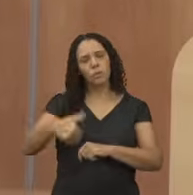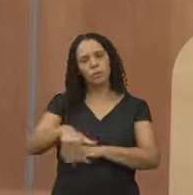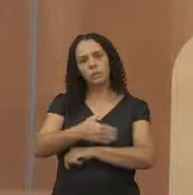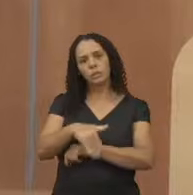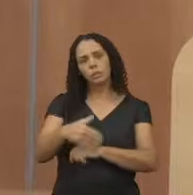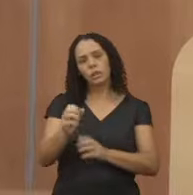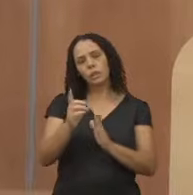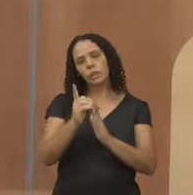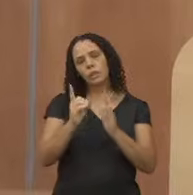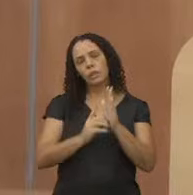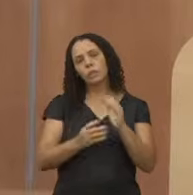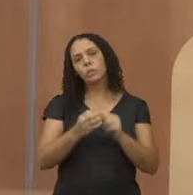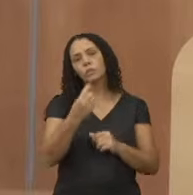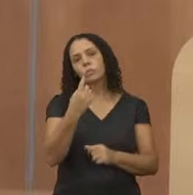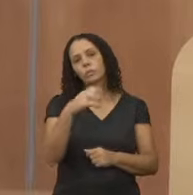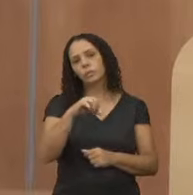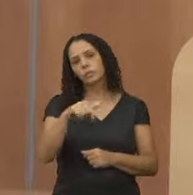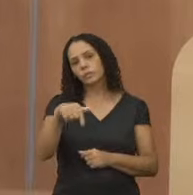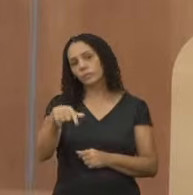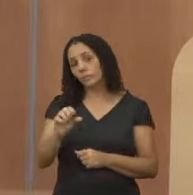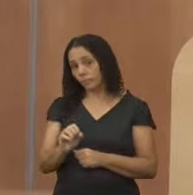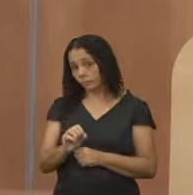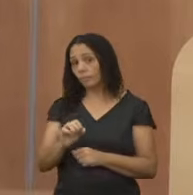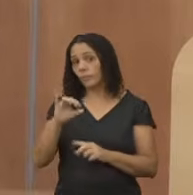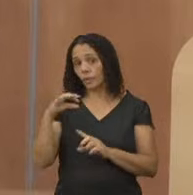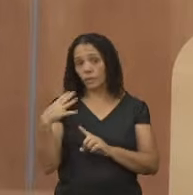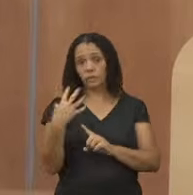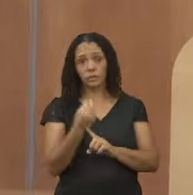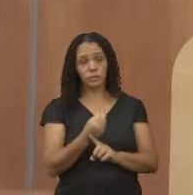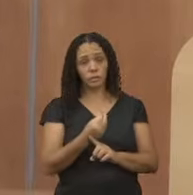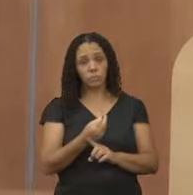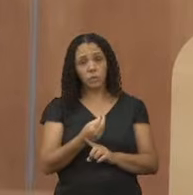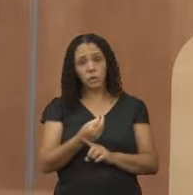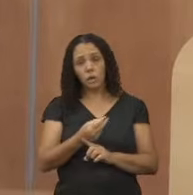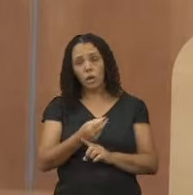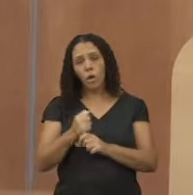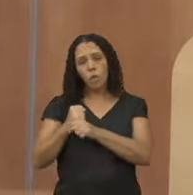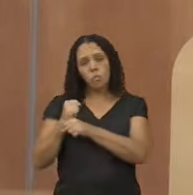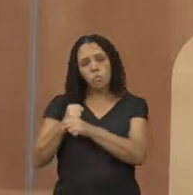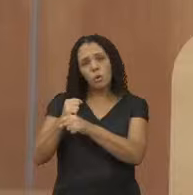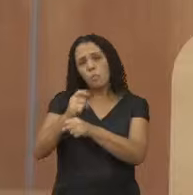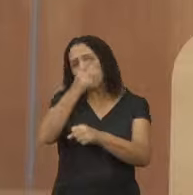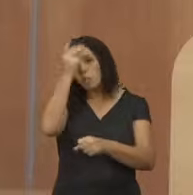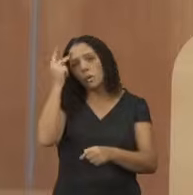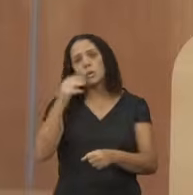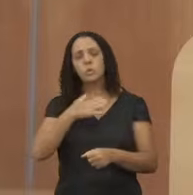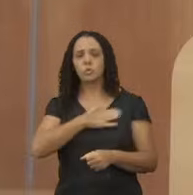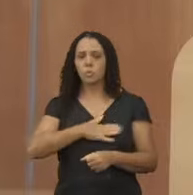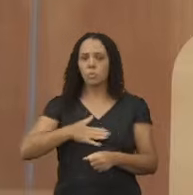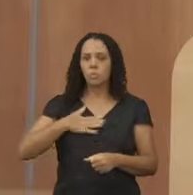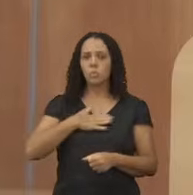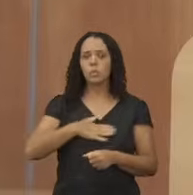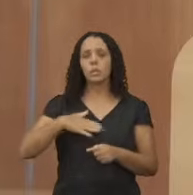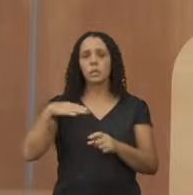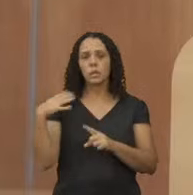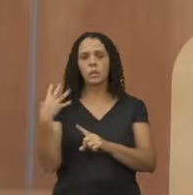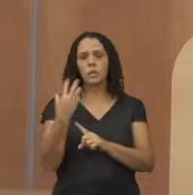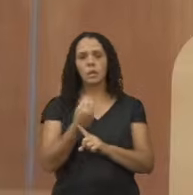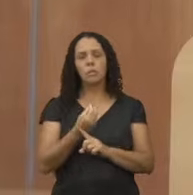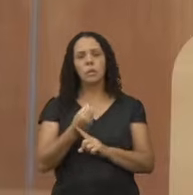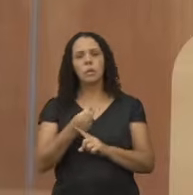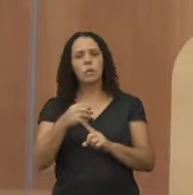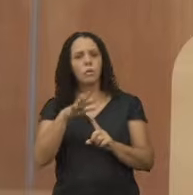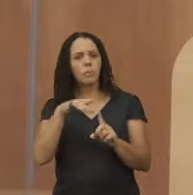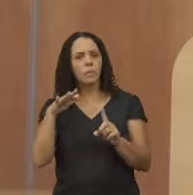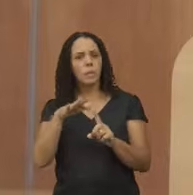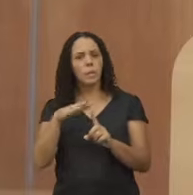Essa forma de intervenção artística ganhou adeptos ao longo dos anos e tornou-se um movimento artístico de grande influência